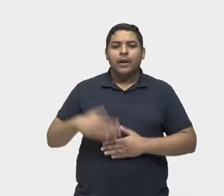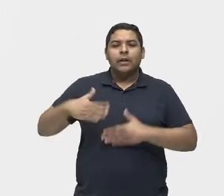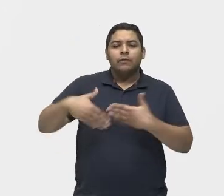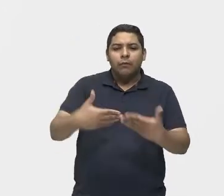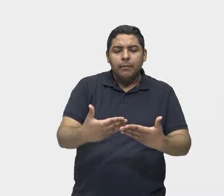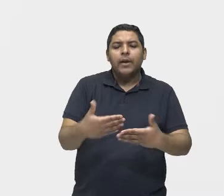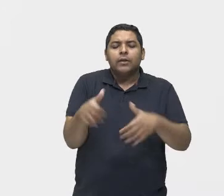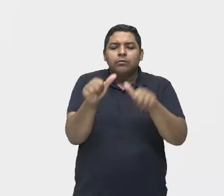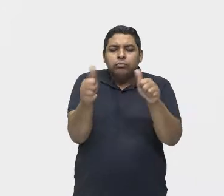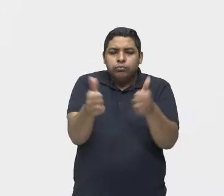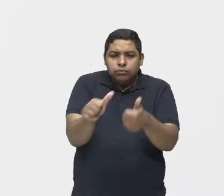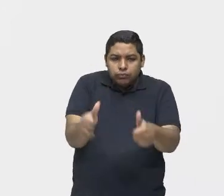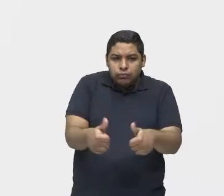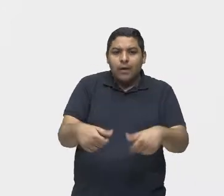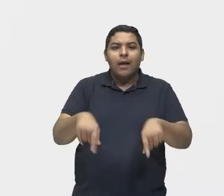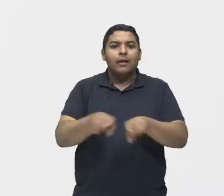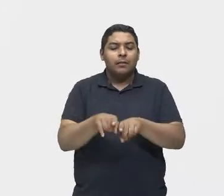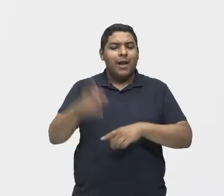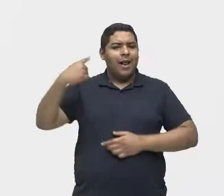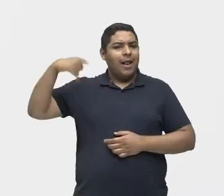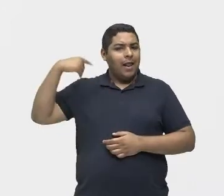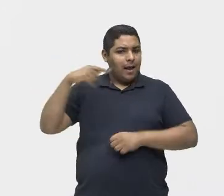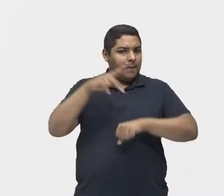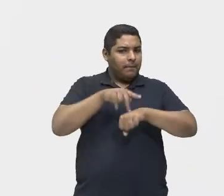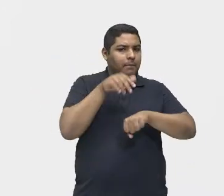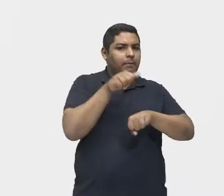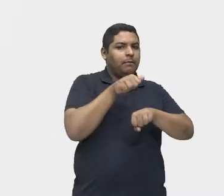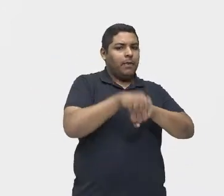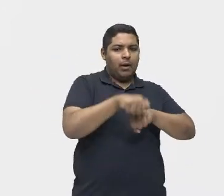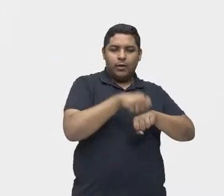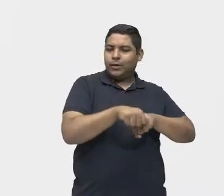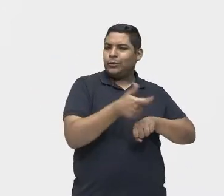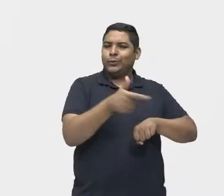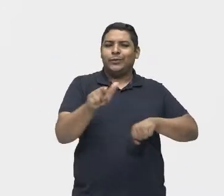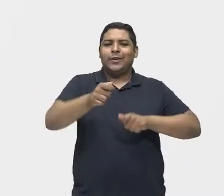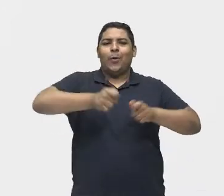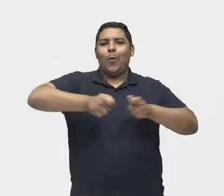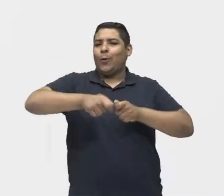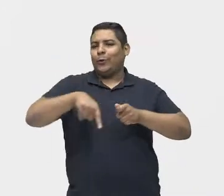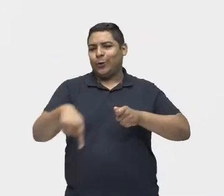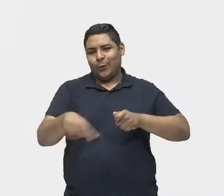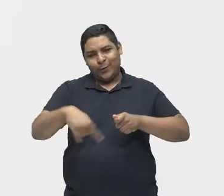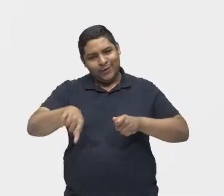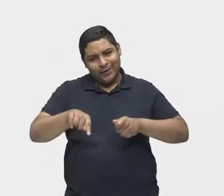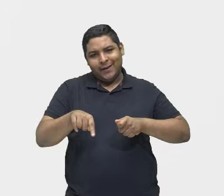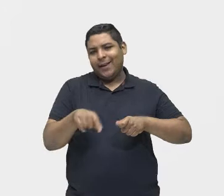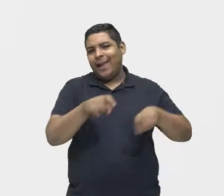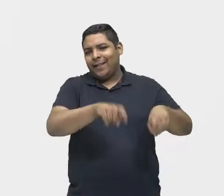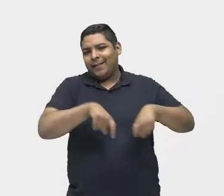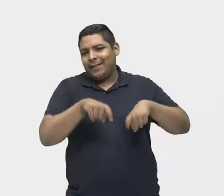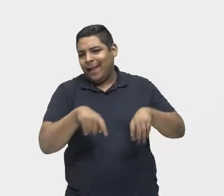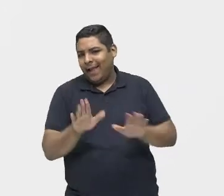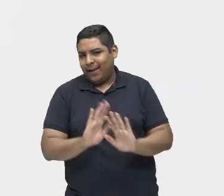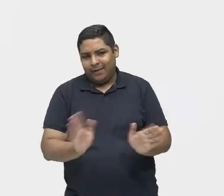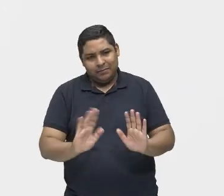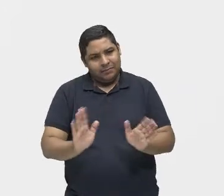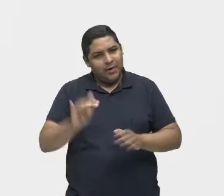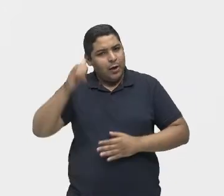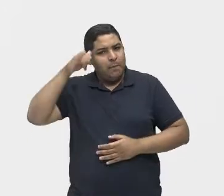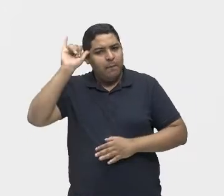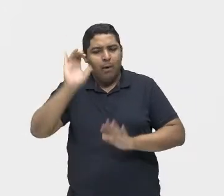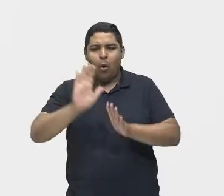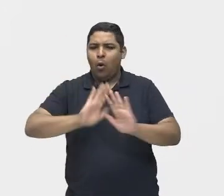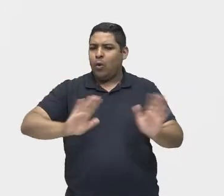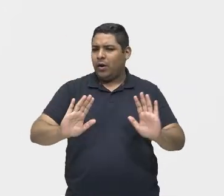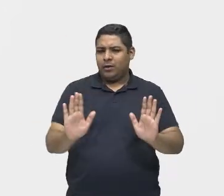Preste atenção, no Paleolítico, o homem não tinha esse domínio, tá? Do cultivo da terra, manutenção de manada, domesticação